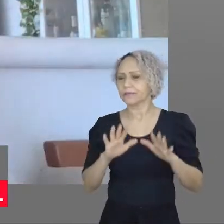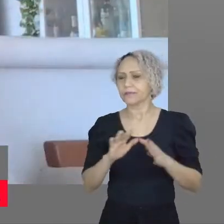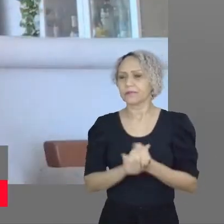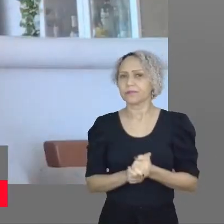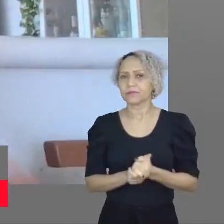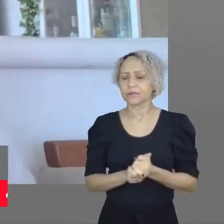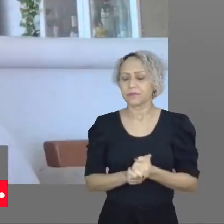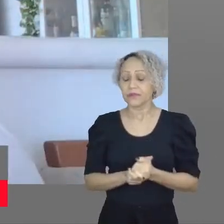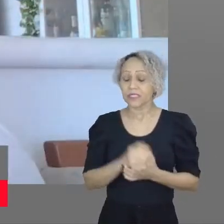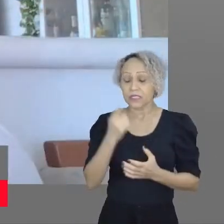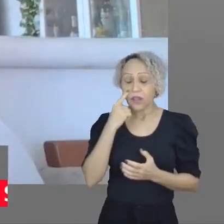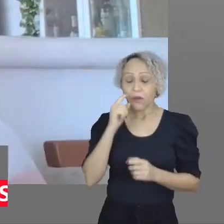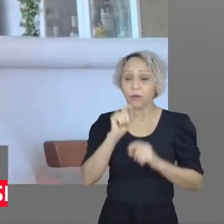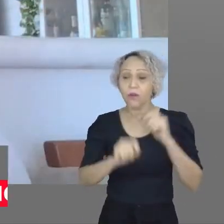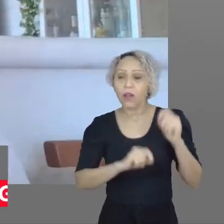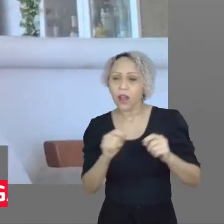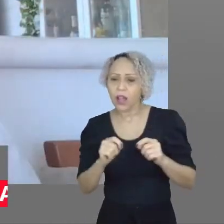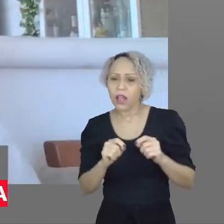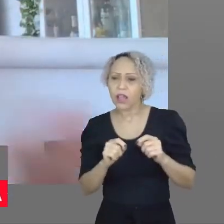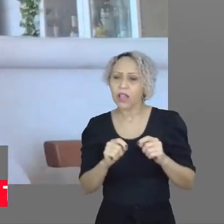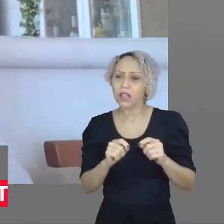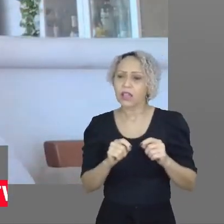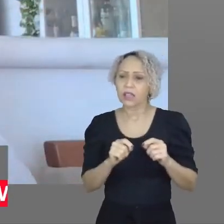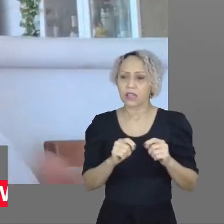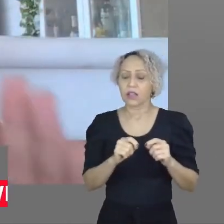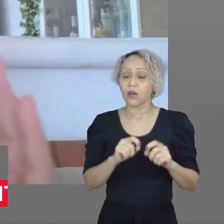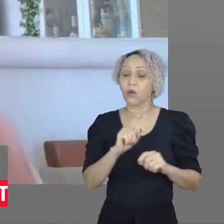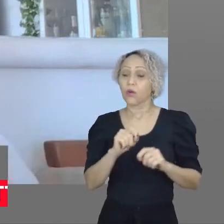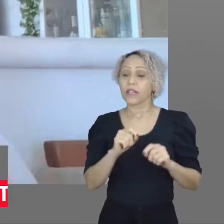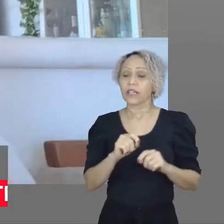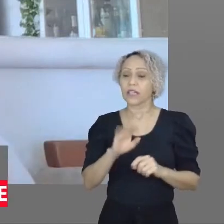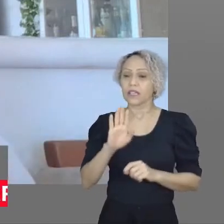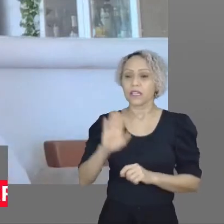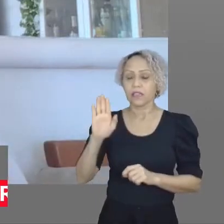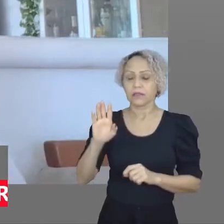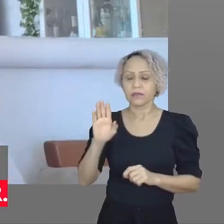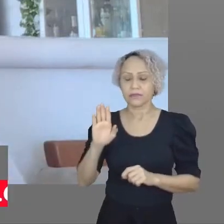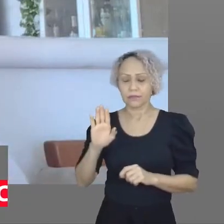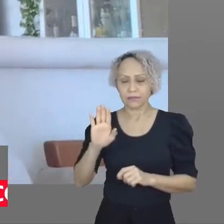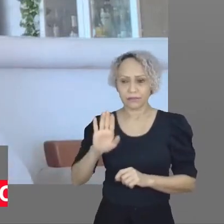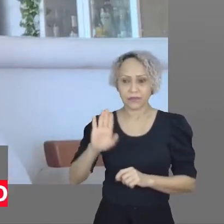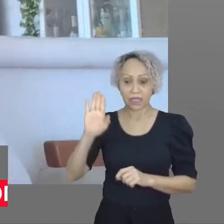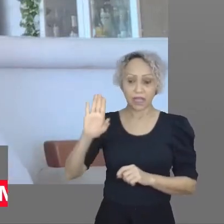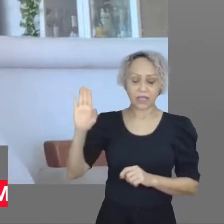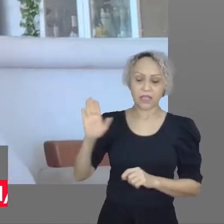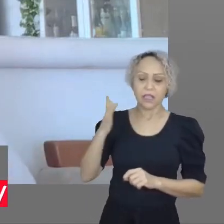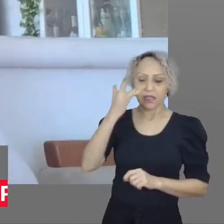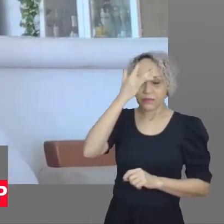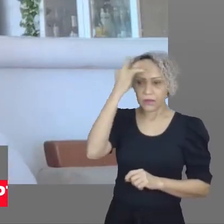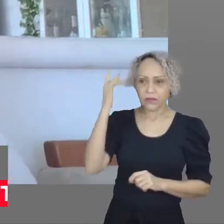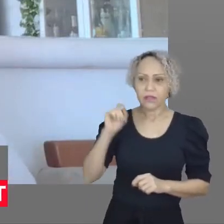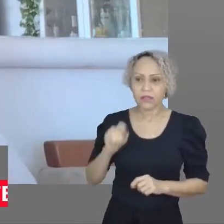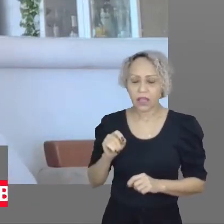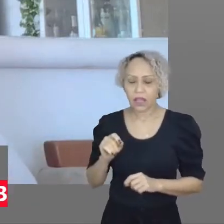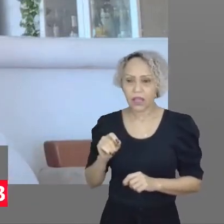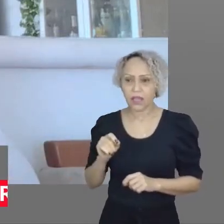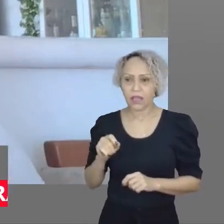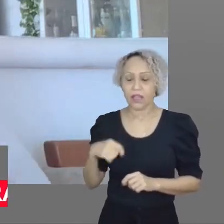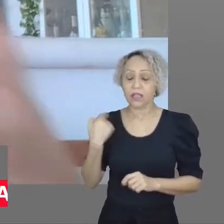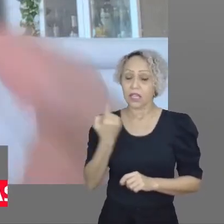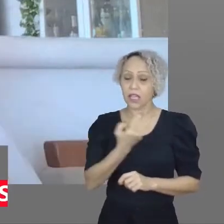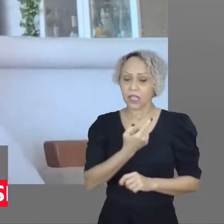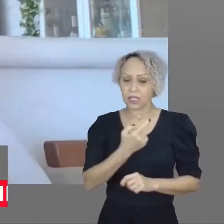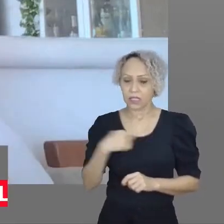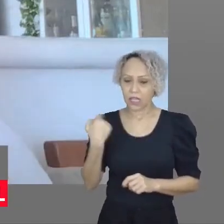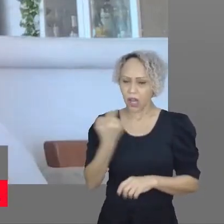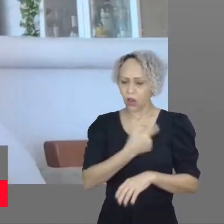demanda, de possibilidades, de melhorias, porque isso é algo que a gente sempre recebe com bom grado na nossa formação política,